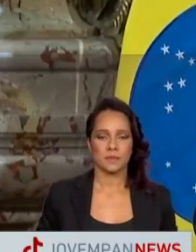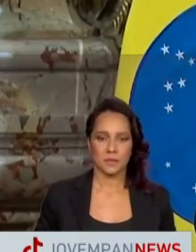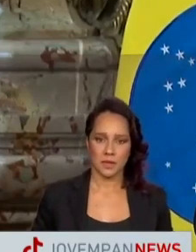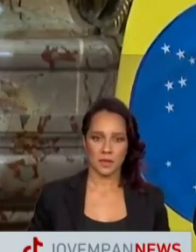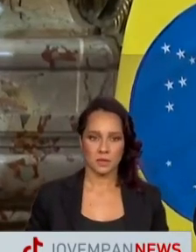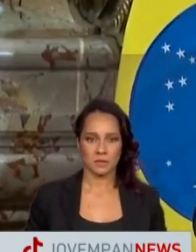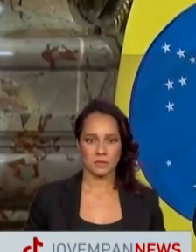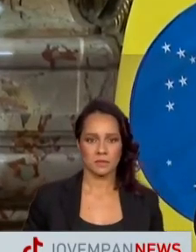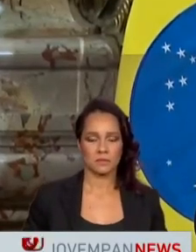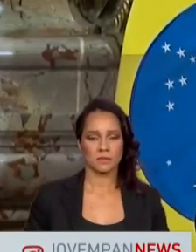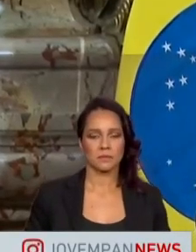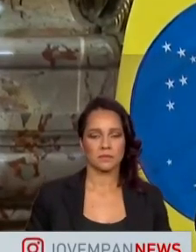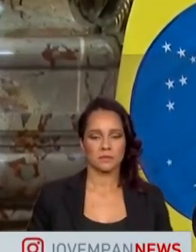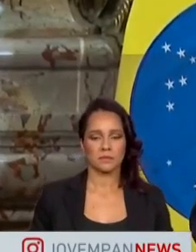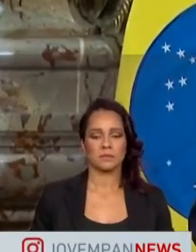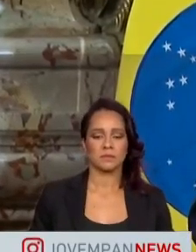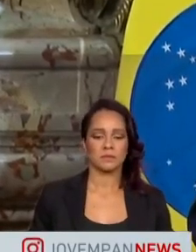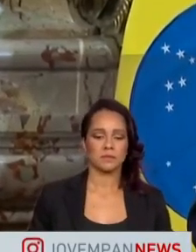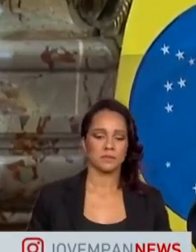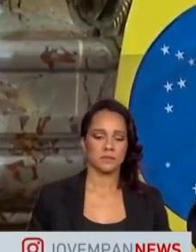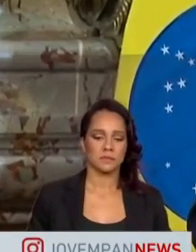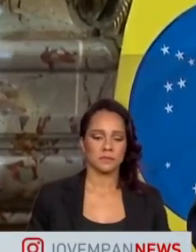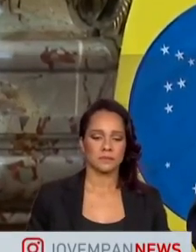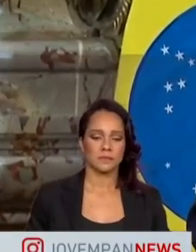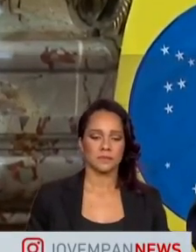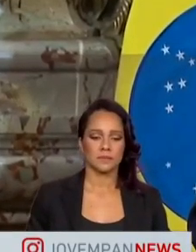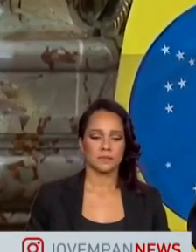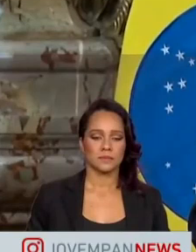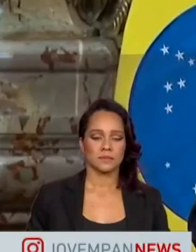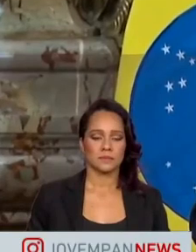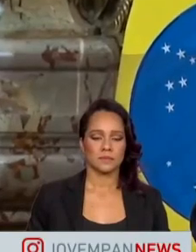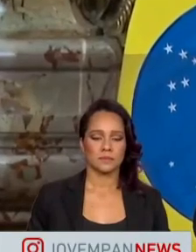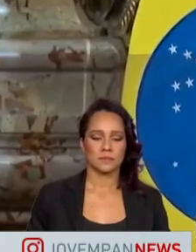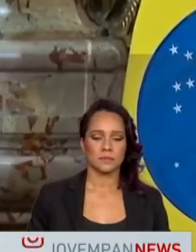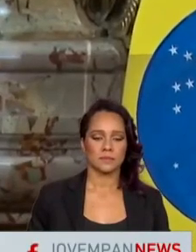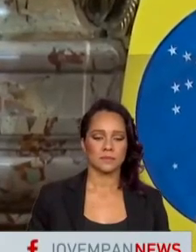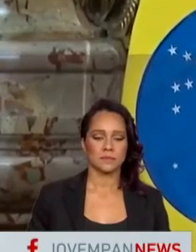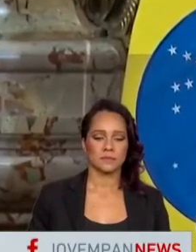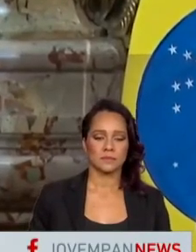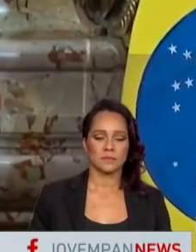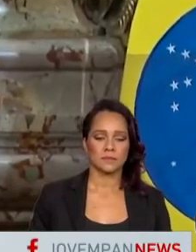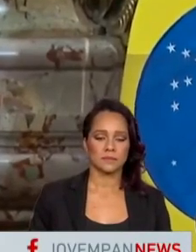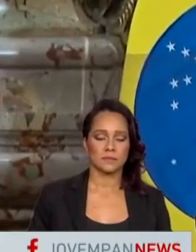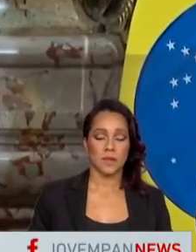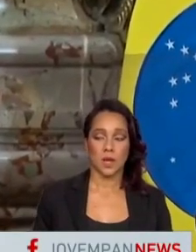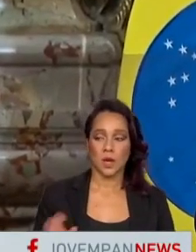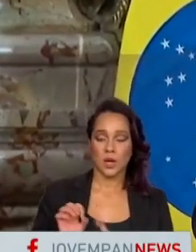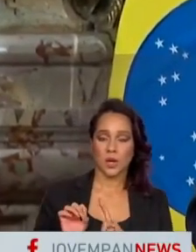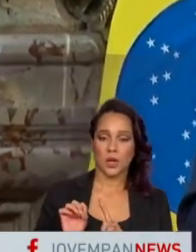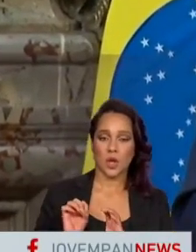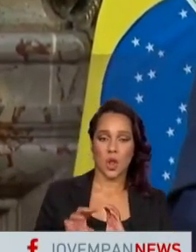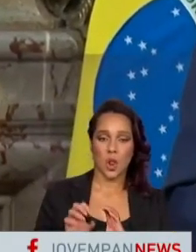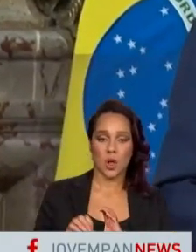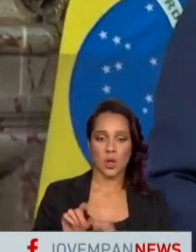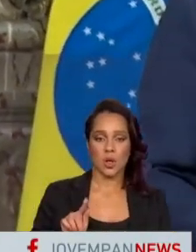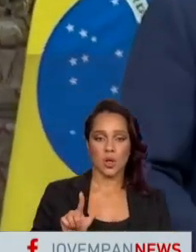La siguiente pregunta para Rafael Sibila de TV Globo. Rafael Sibila da TV Globo. Olá,